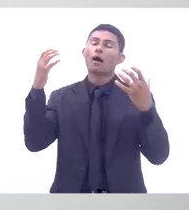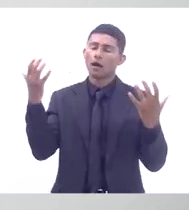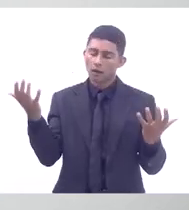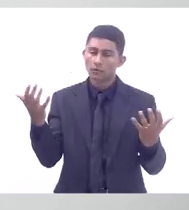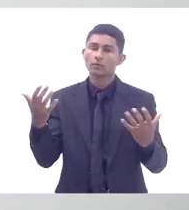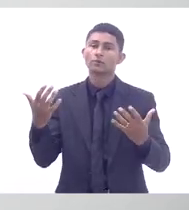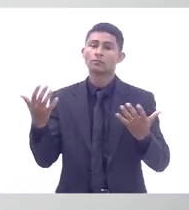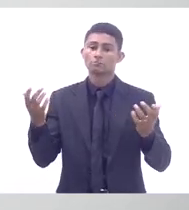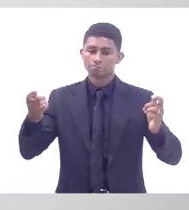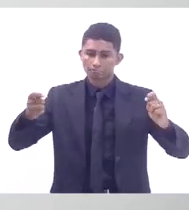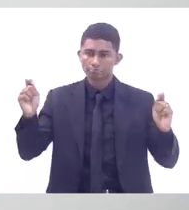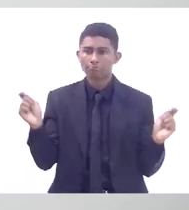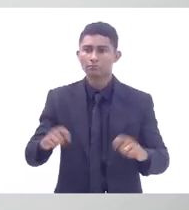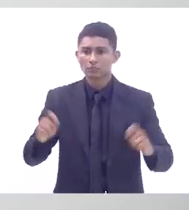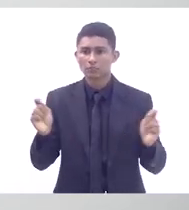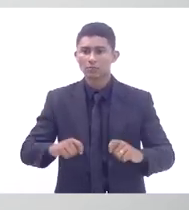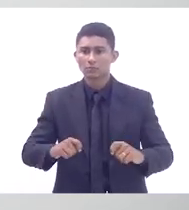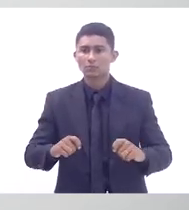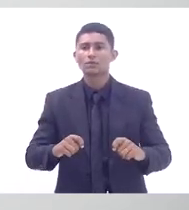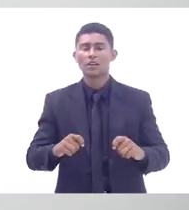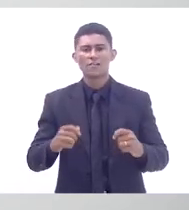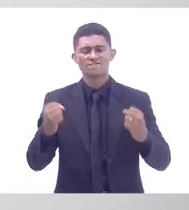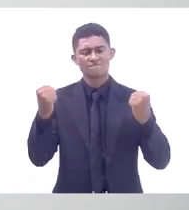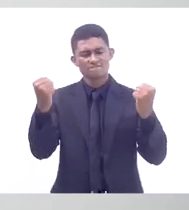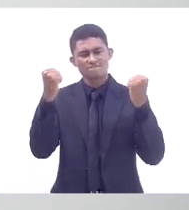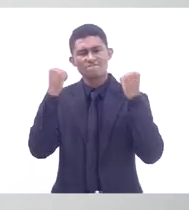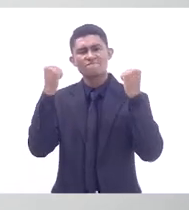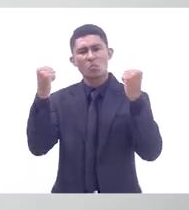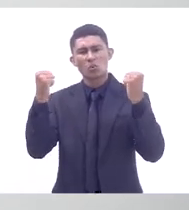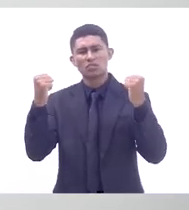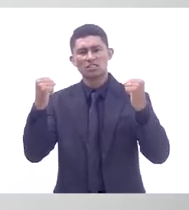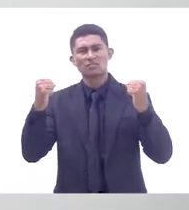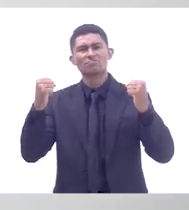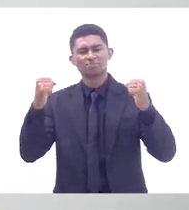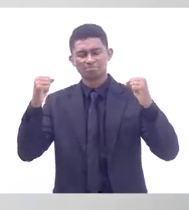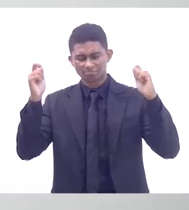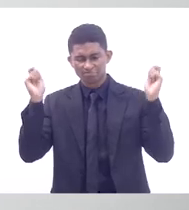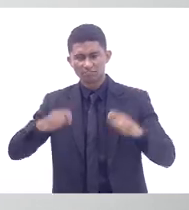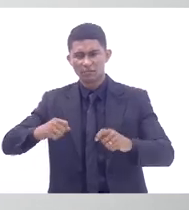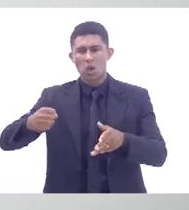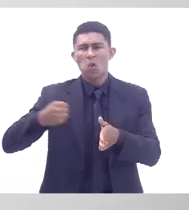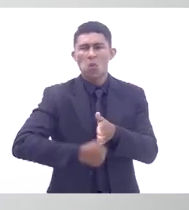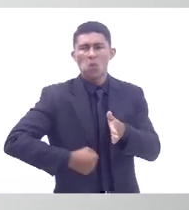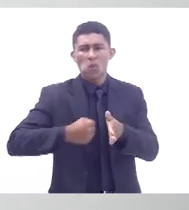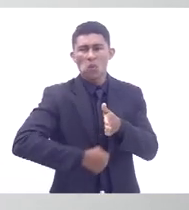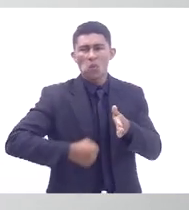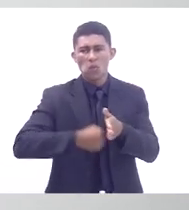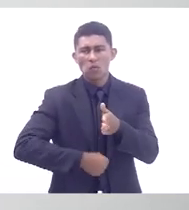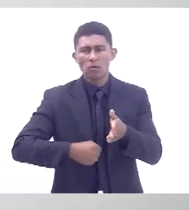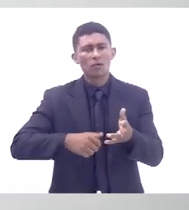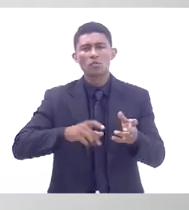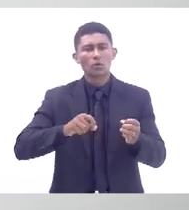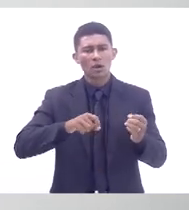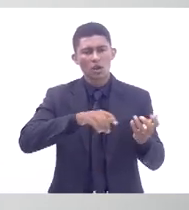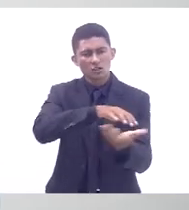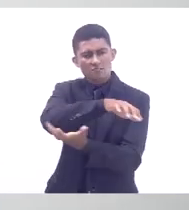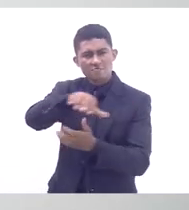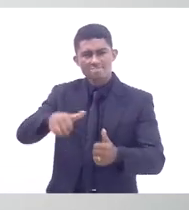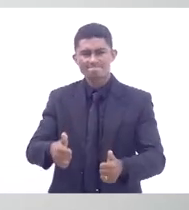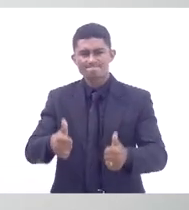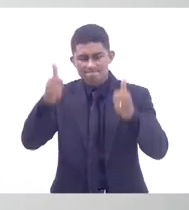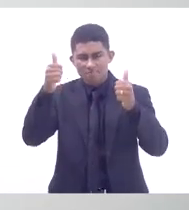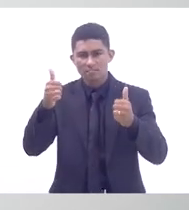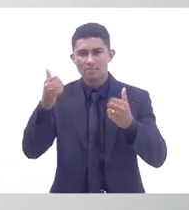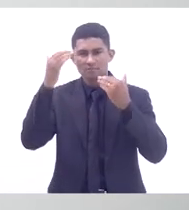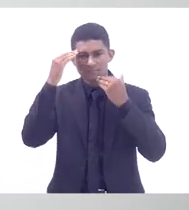forma isso pode tem a força mobilizadora na luta pela reforma da estrutura vigente